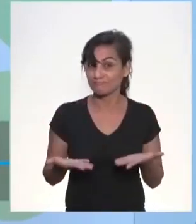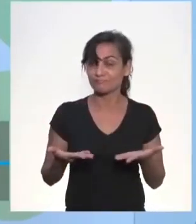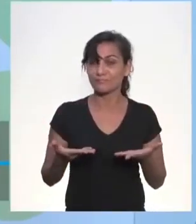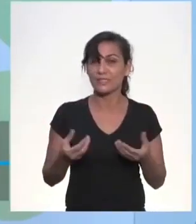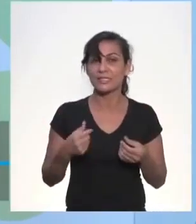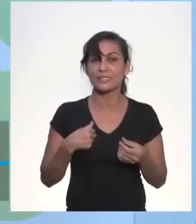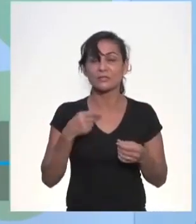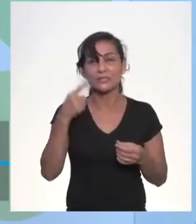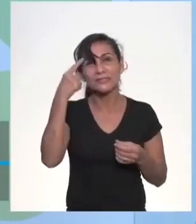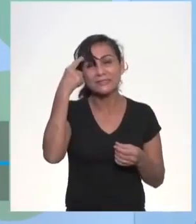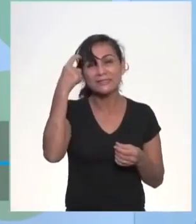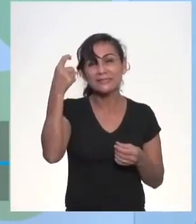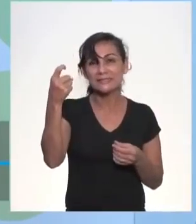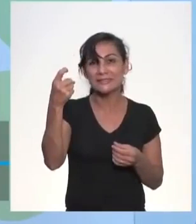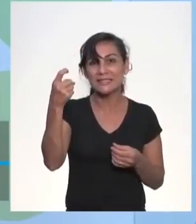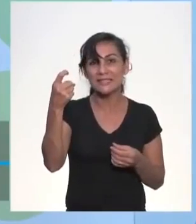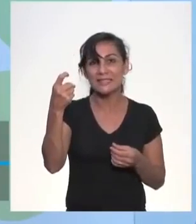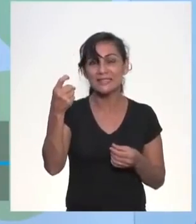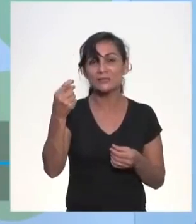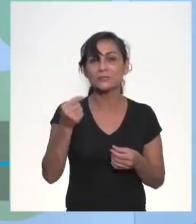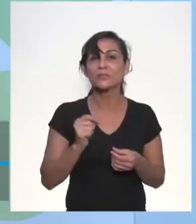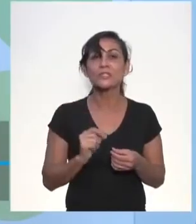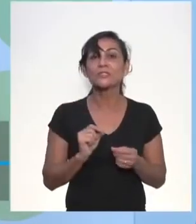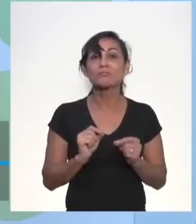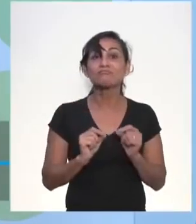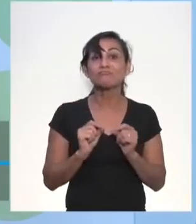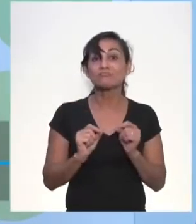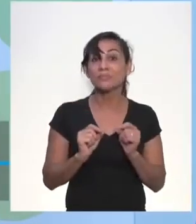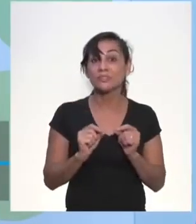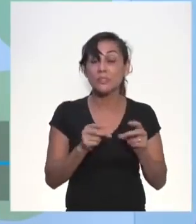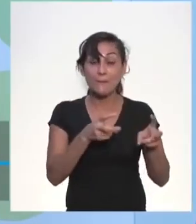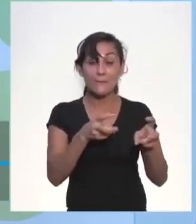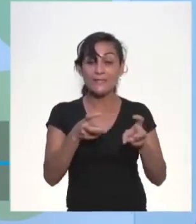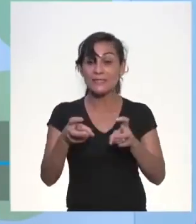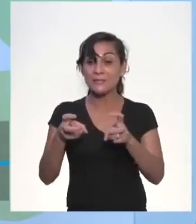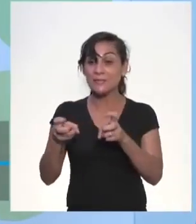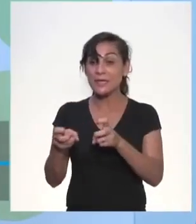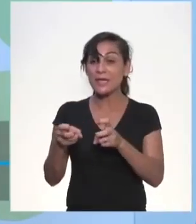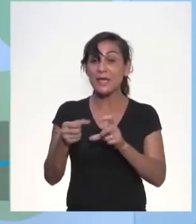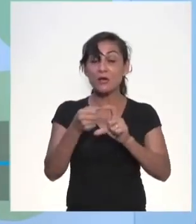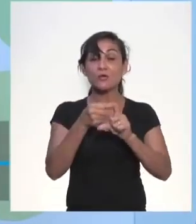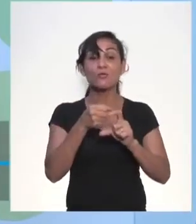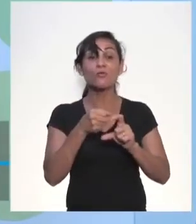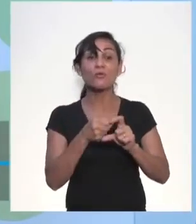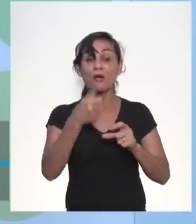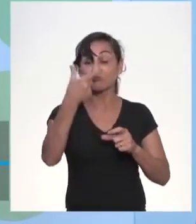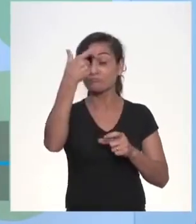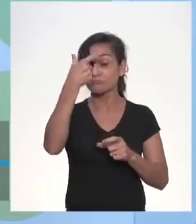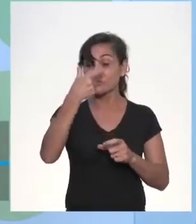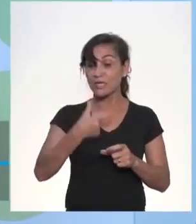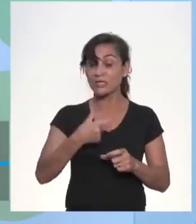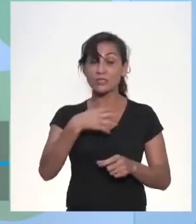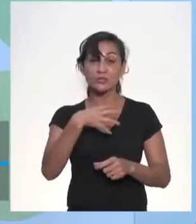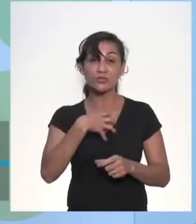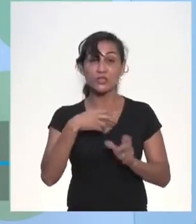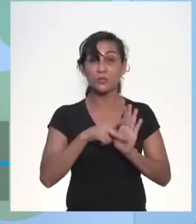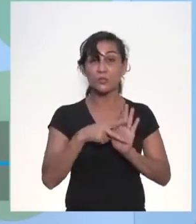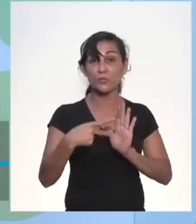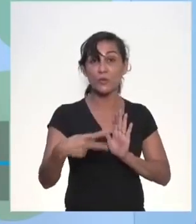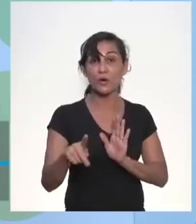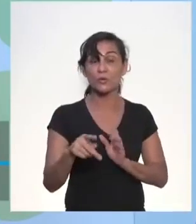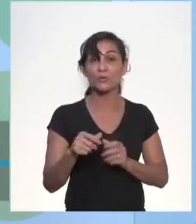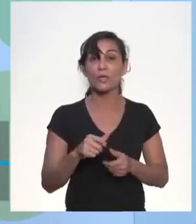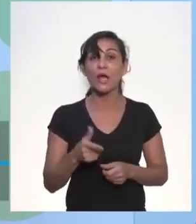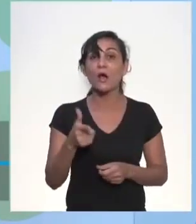trazendo essa ideia do que a gente consegue perceber com a descrição. Vamos lá ver a